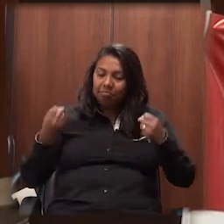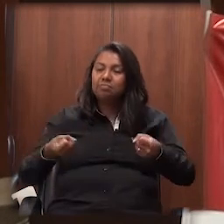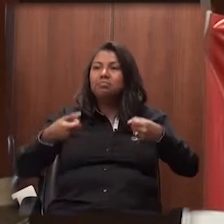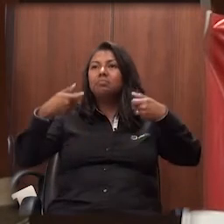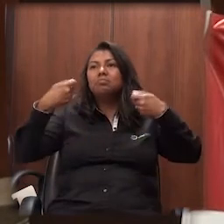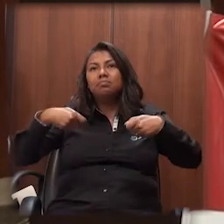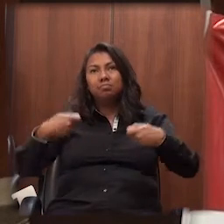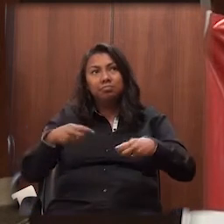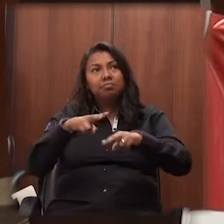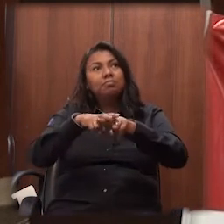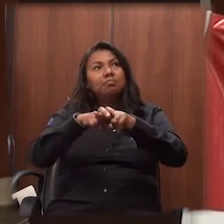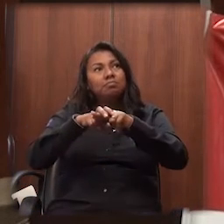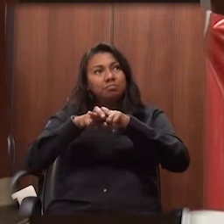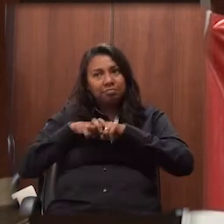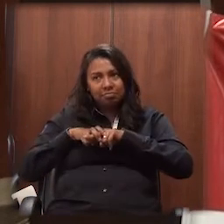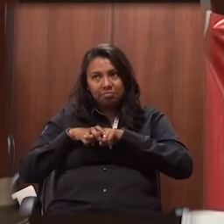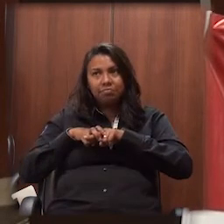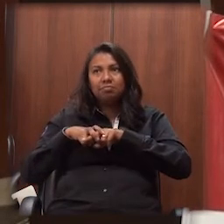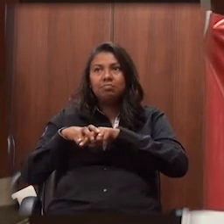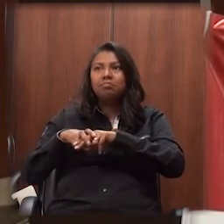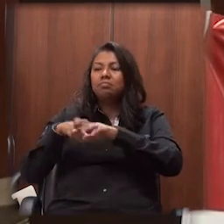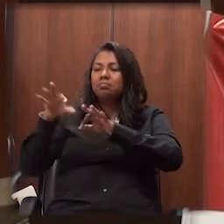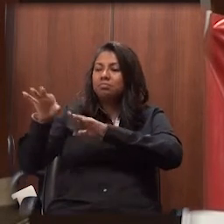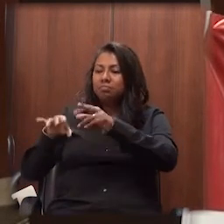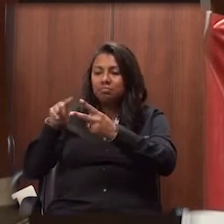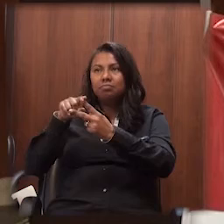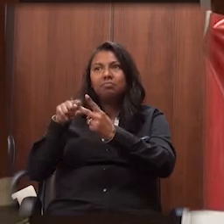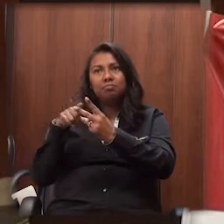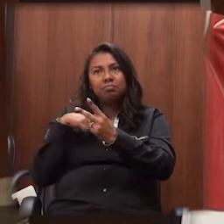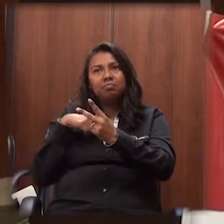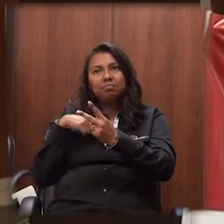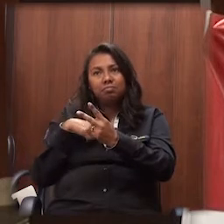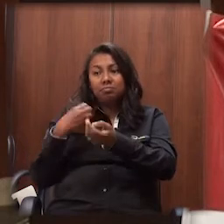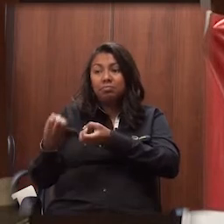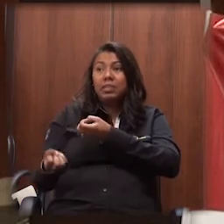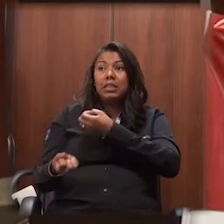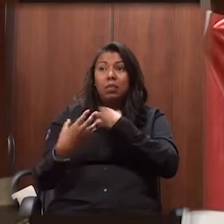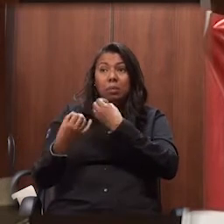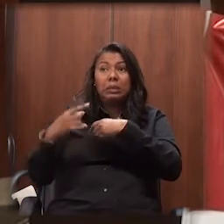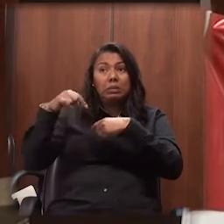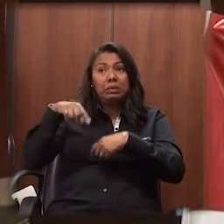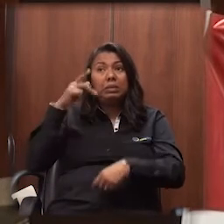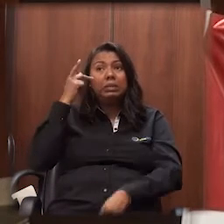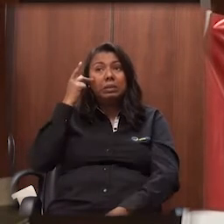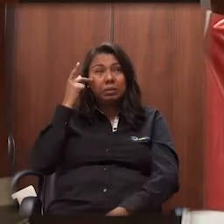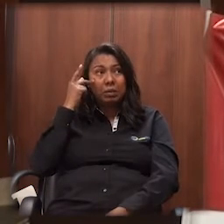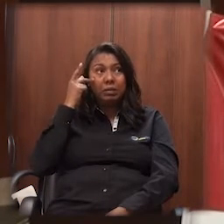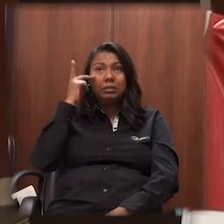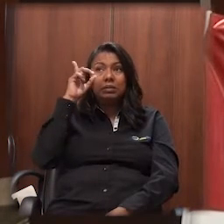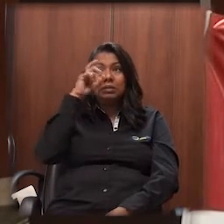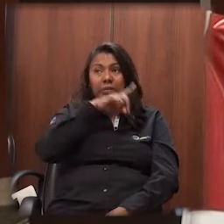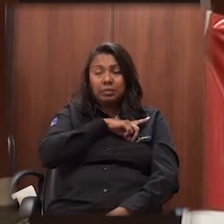da existência dos planos. É evidente que os índices, os números de São Paulo são